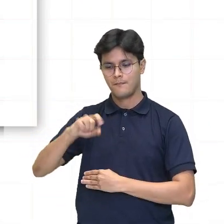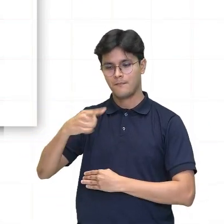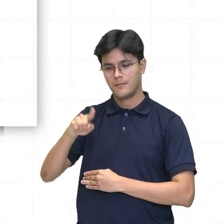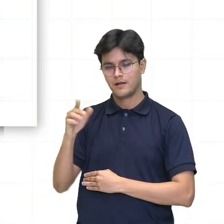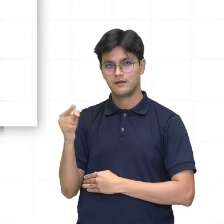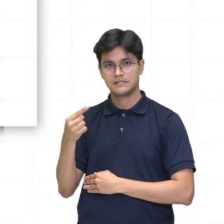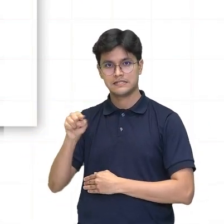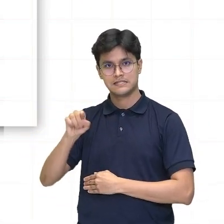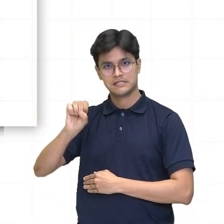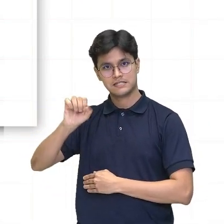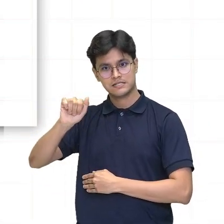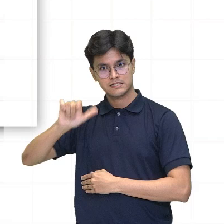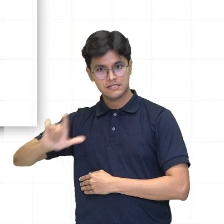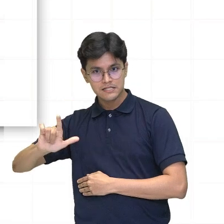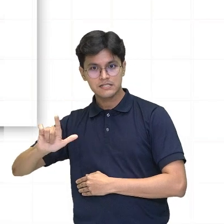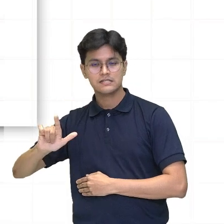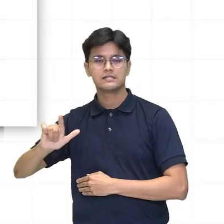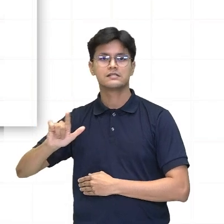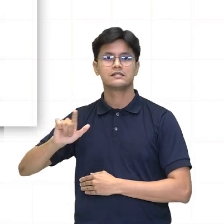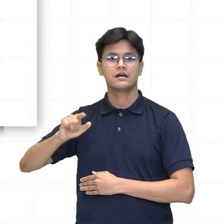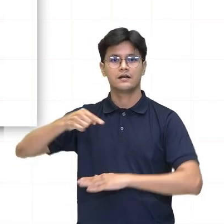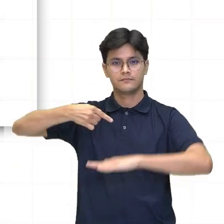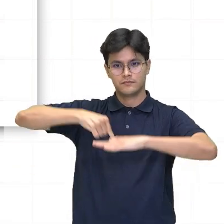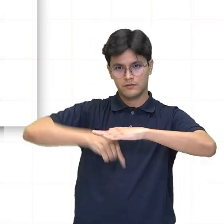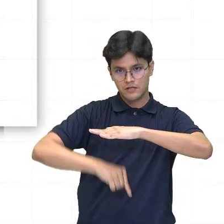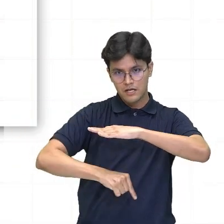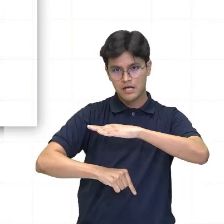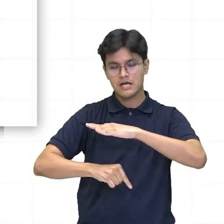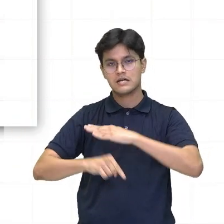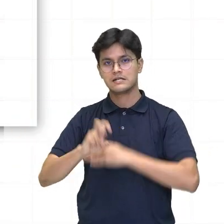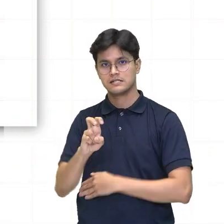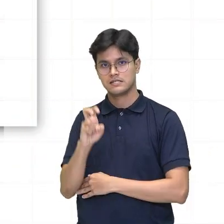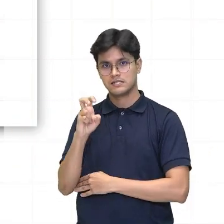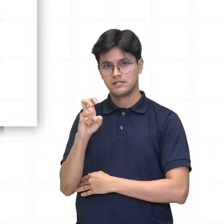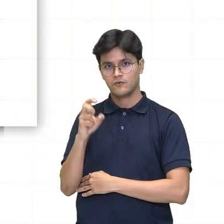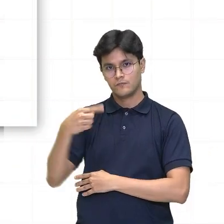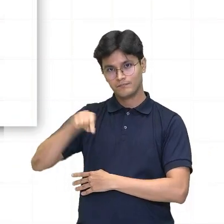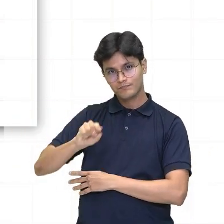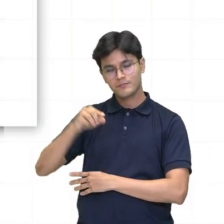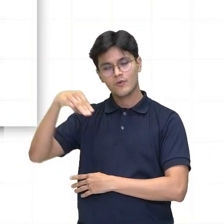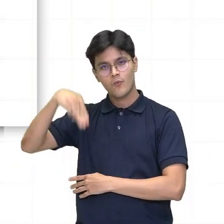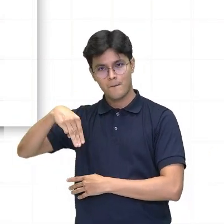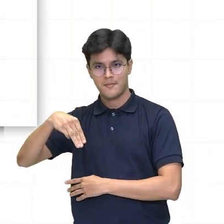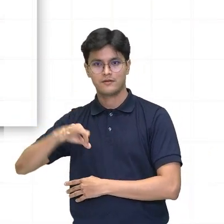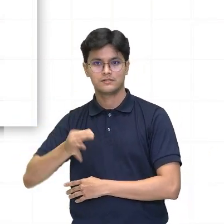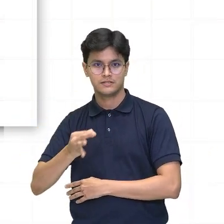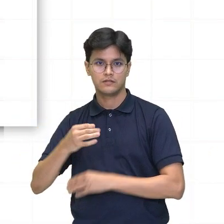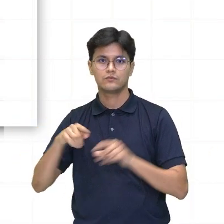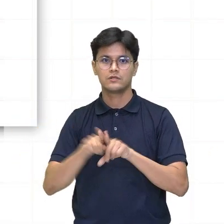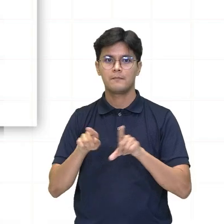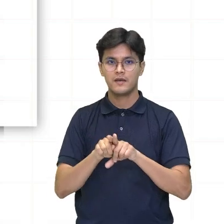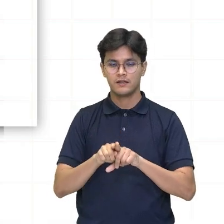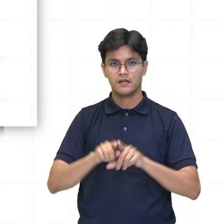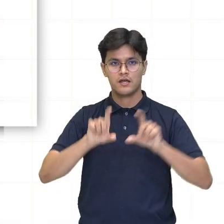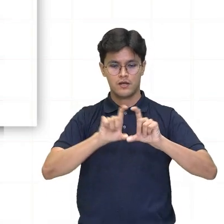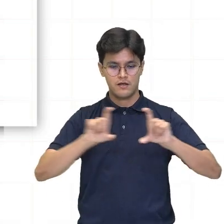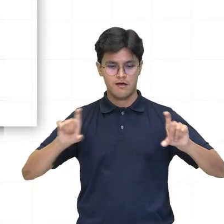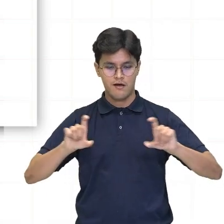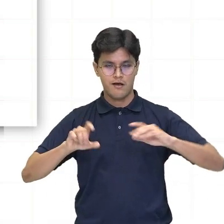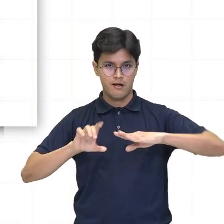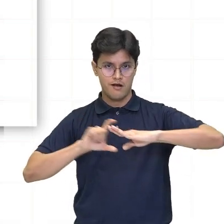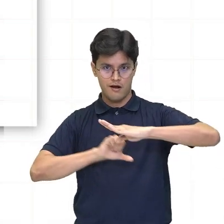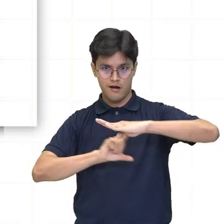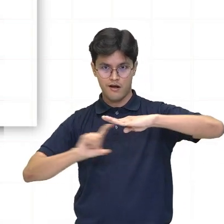camada de sal, 5.000 metros. O fundo do mar, olha, só para a gente ter uma noção, 2.000 metros,